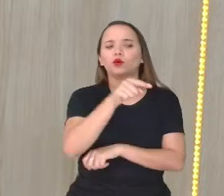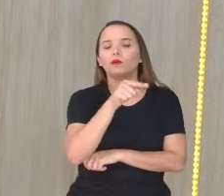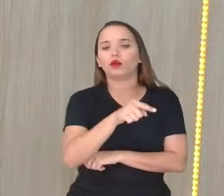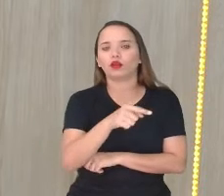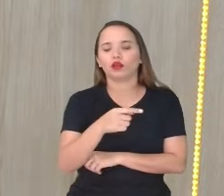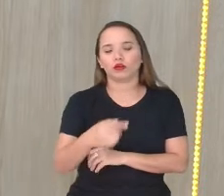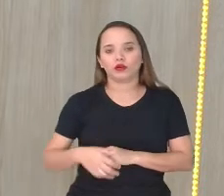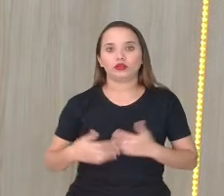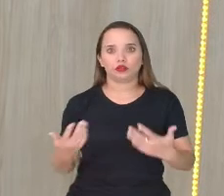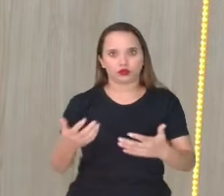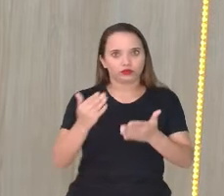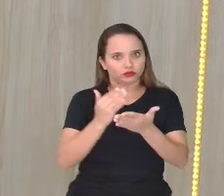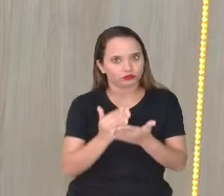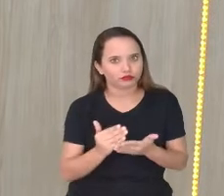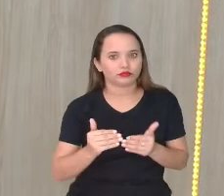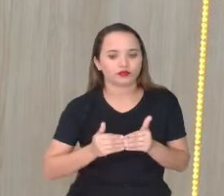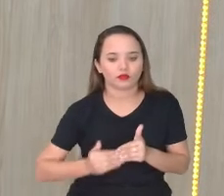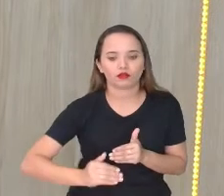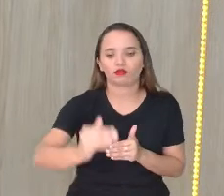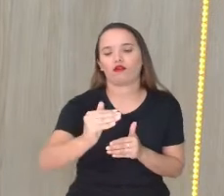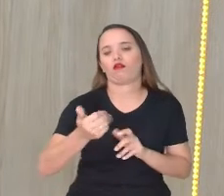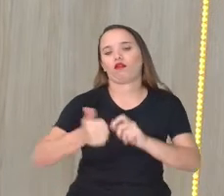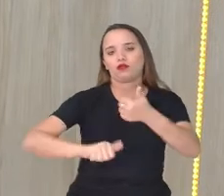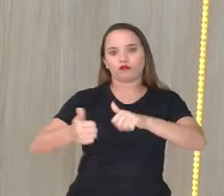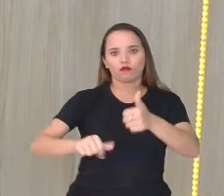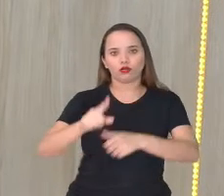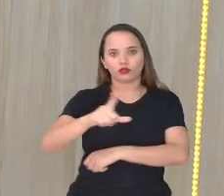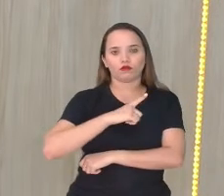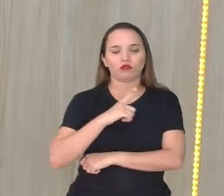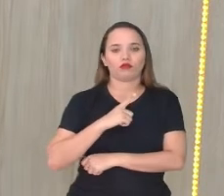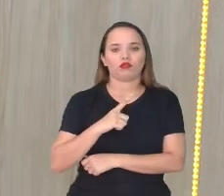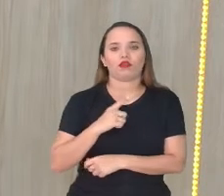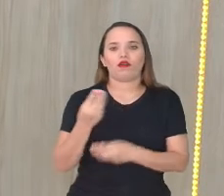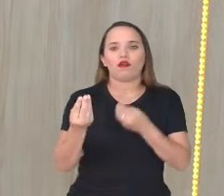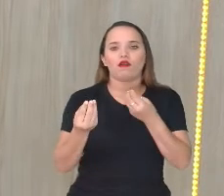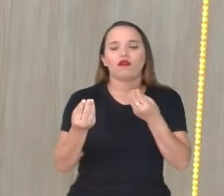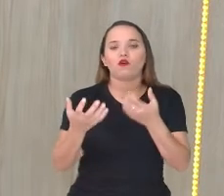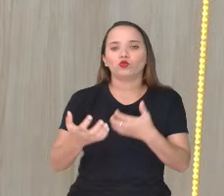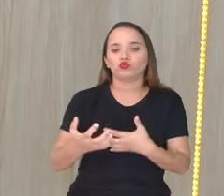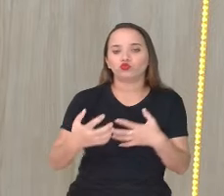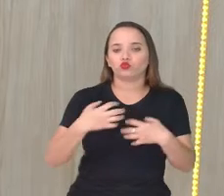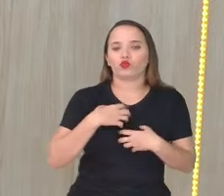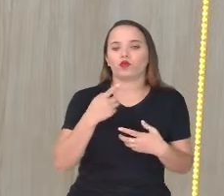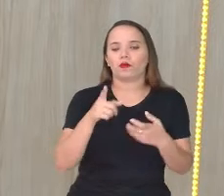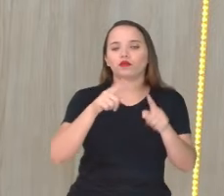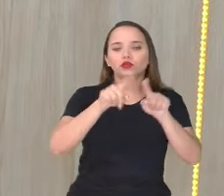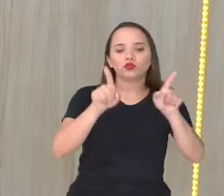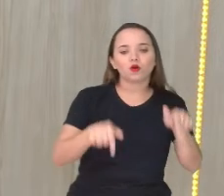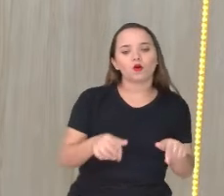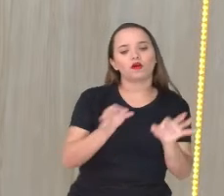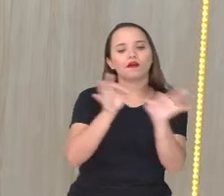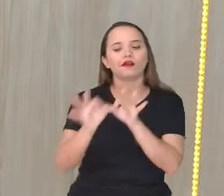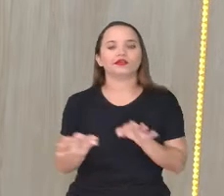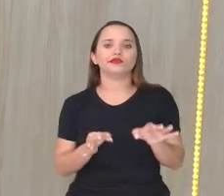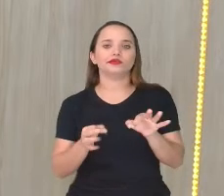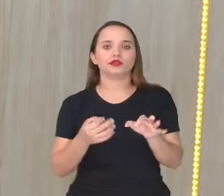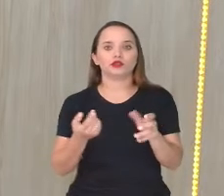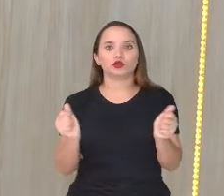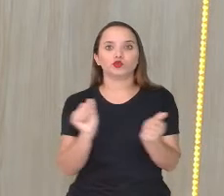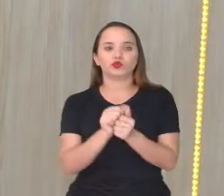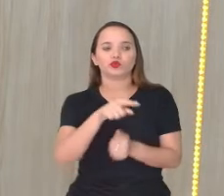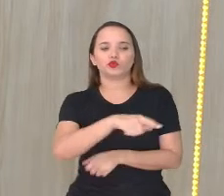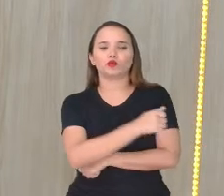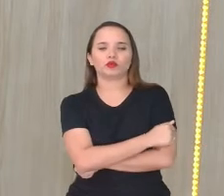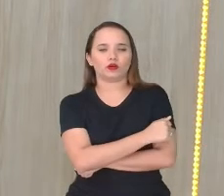que você tem como ferramenta para você se planejar com esse estudante. Então, o que é que